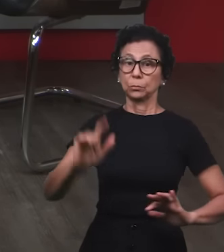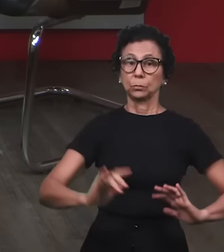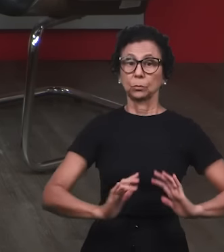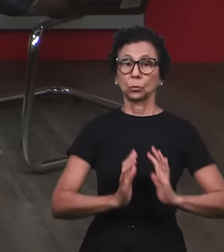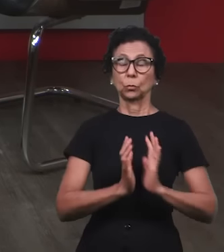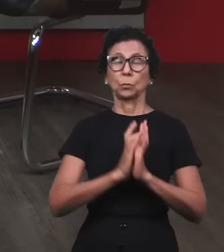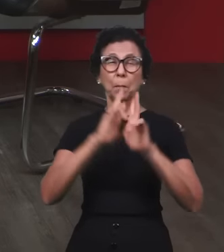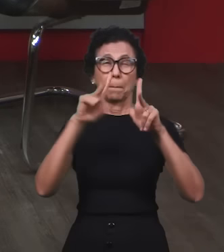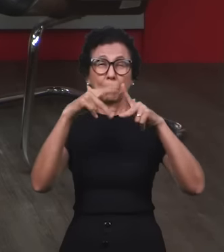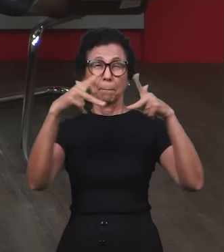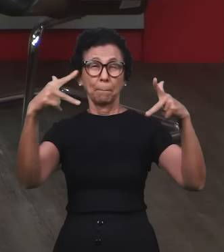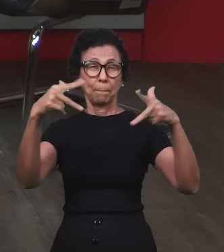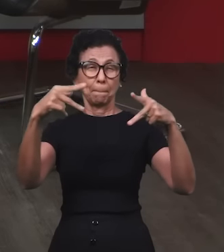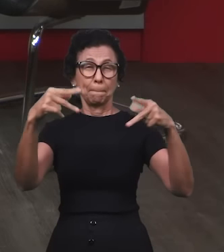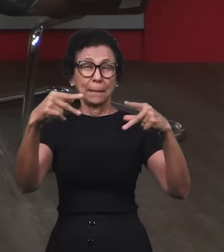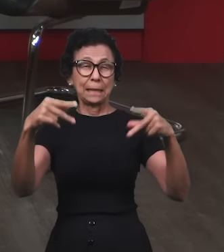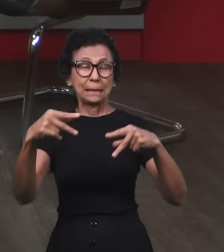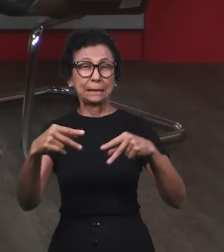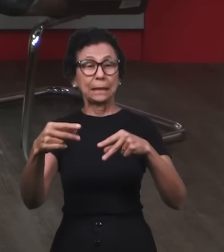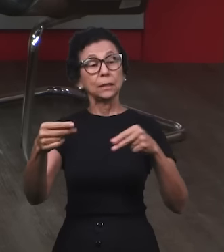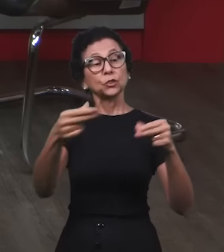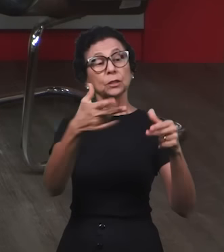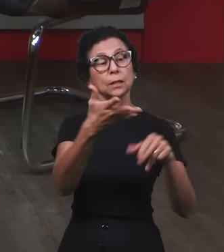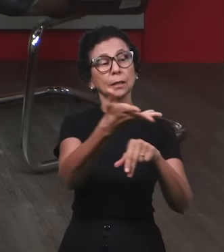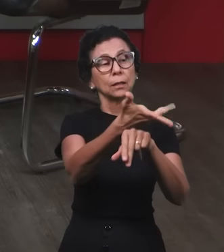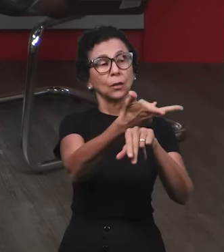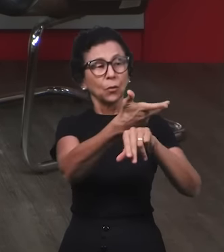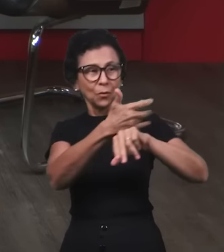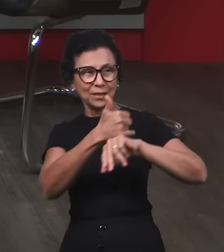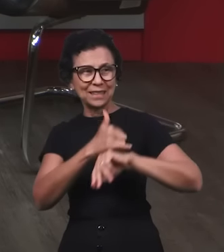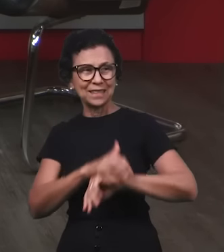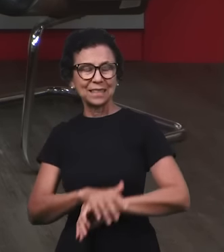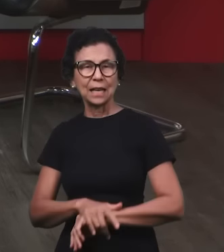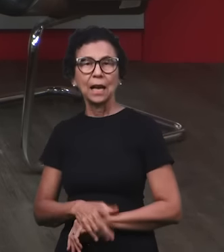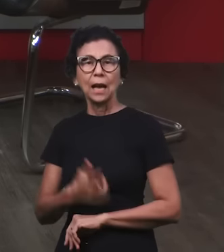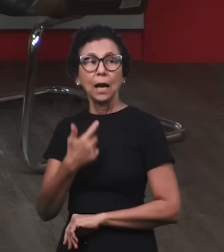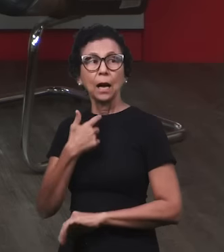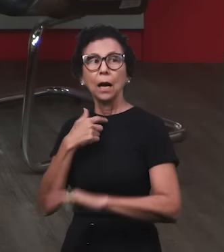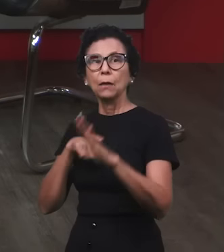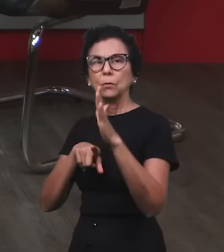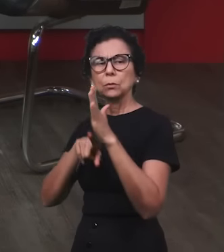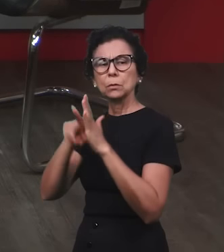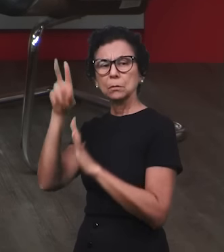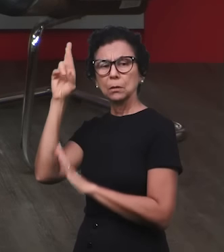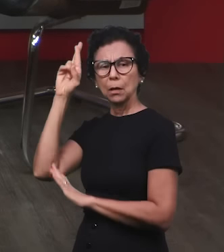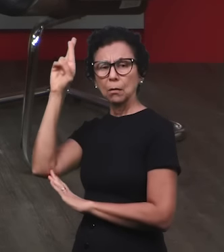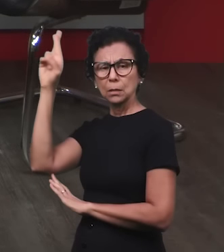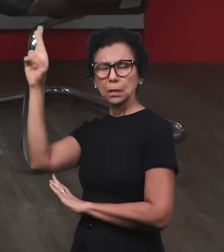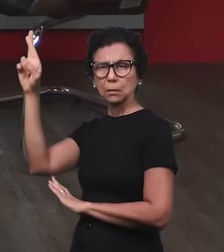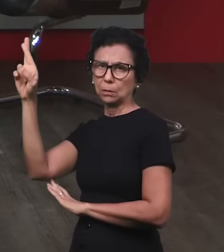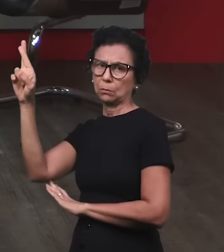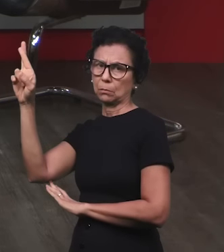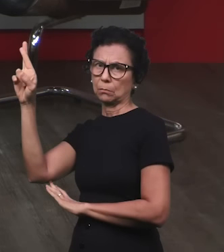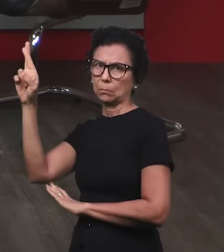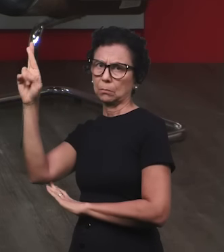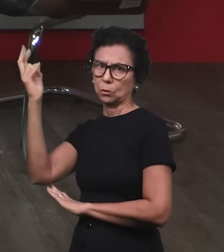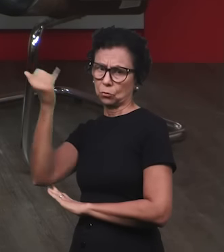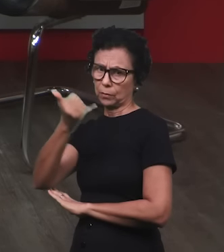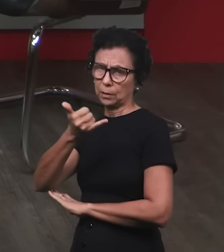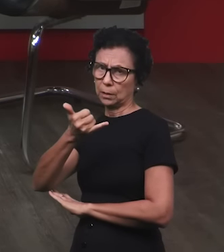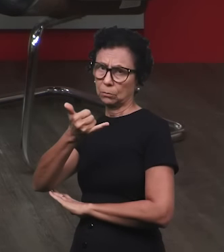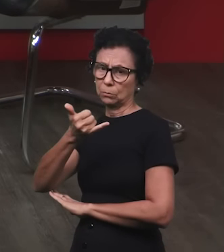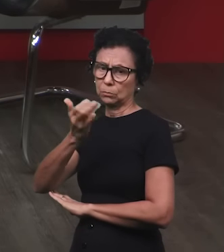com mais prêmio ainda para poder convencê-lo. Ele disse, deixa eu consultar o Senhor. Peraí, Deus já tinha falado. Você não tem que ficar